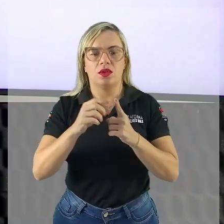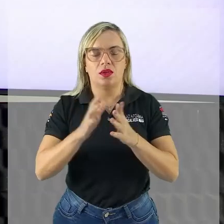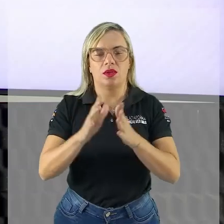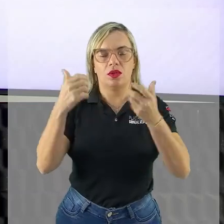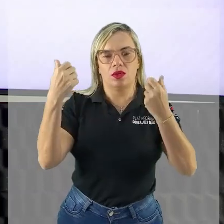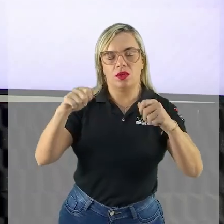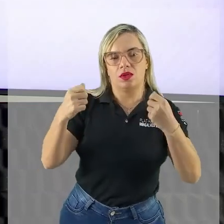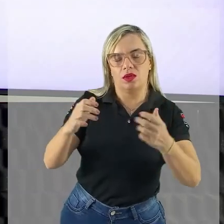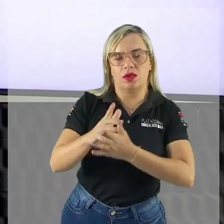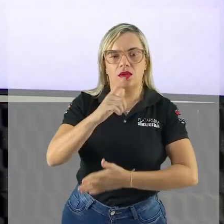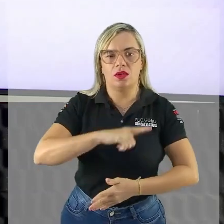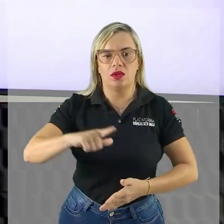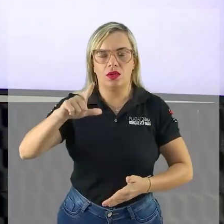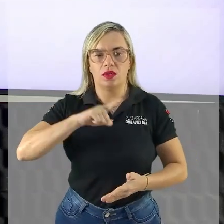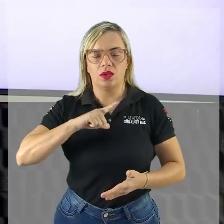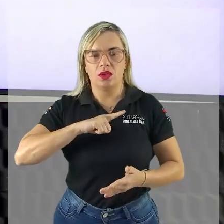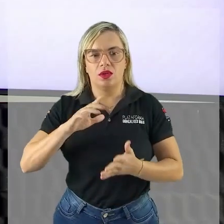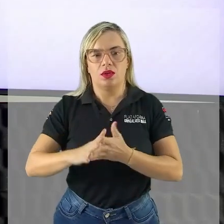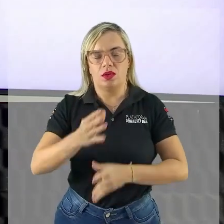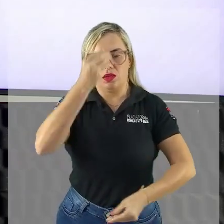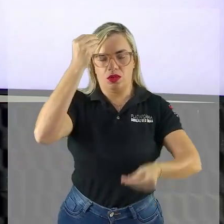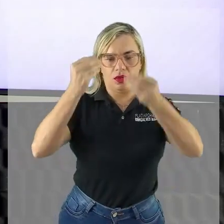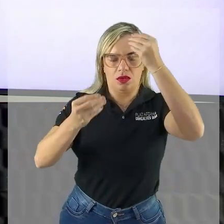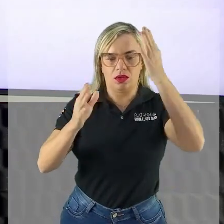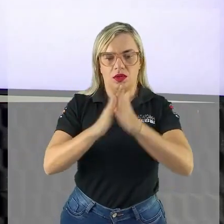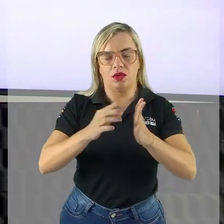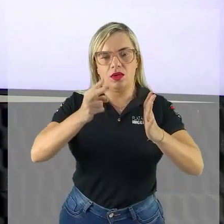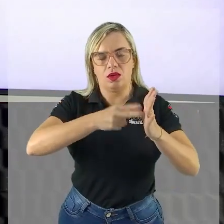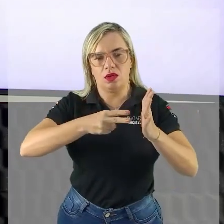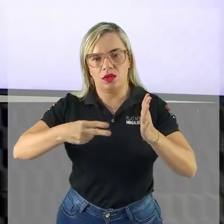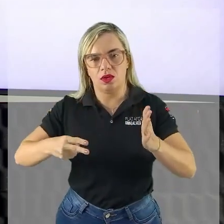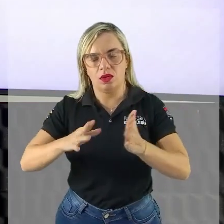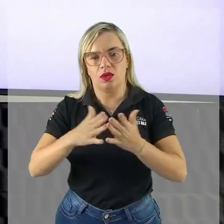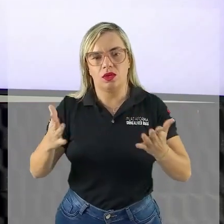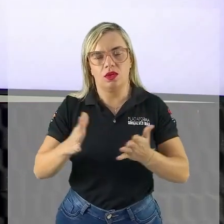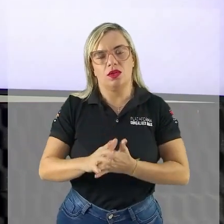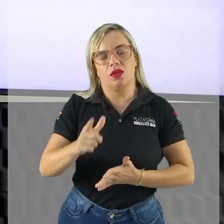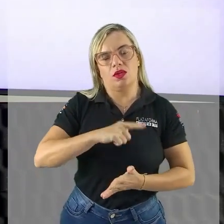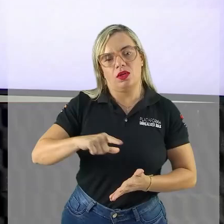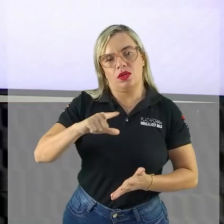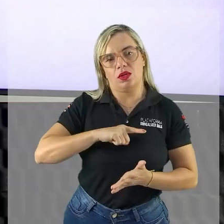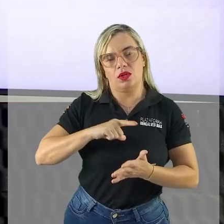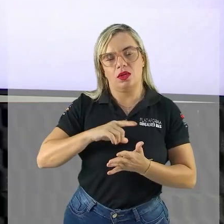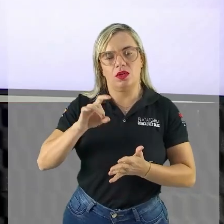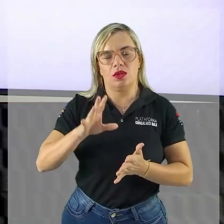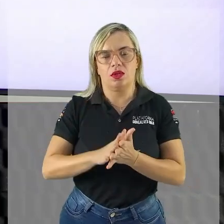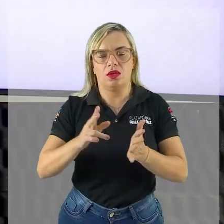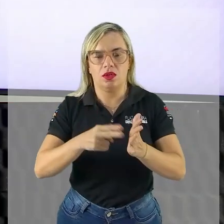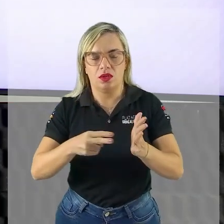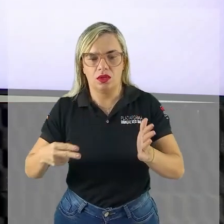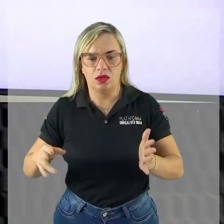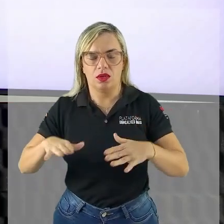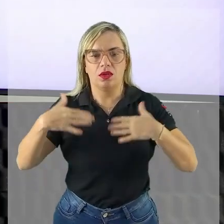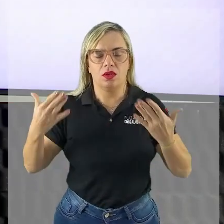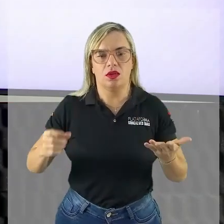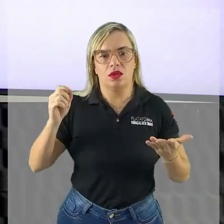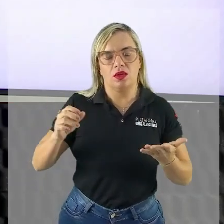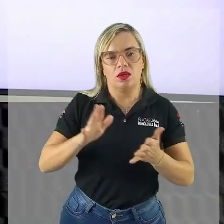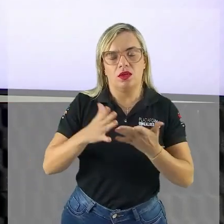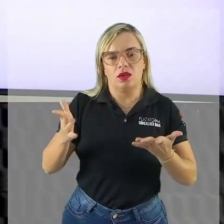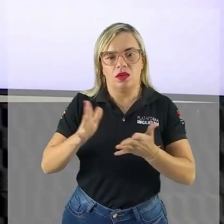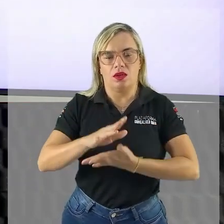necessário sim ter um bom repertório vocabular. E só tem um bom repertório vocabular quem, entre outras